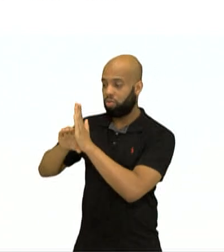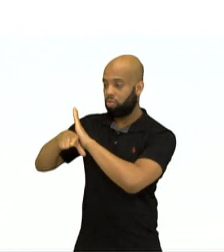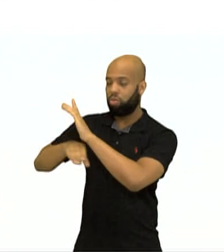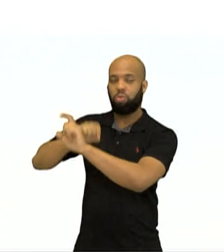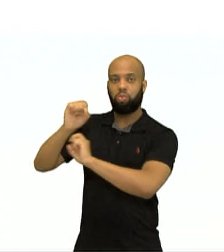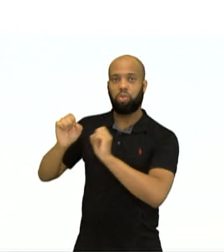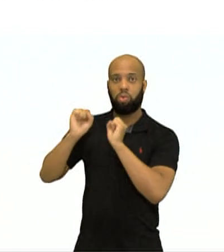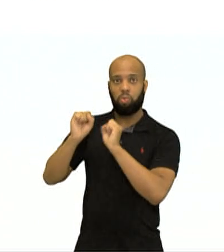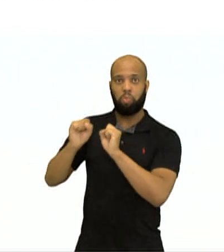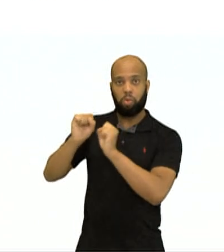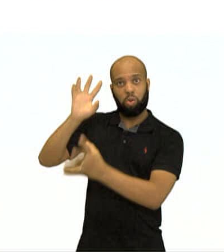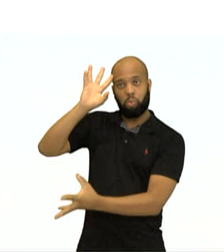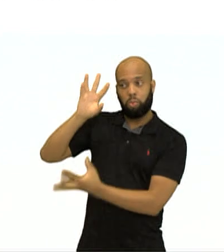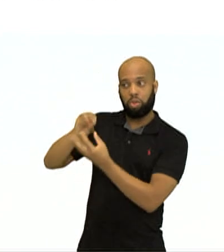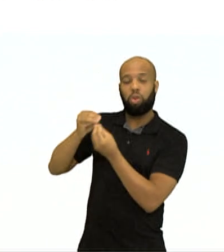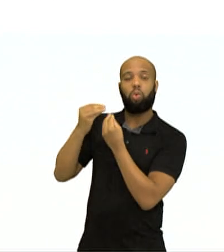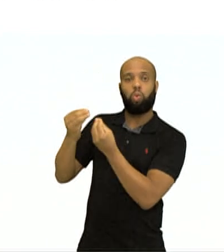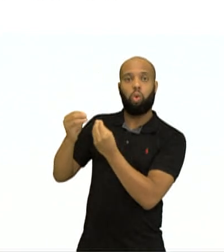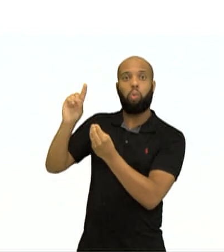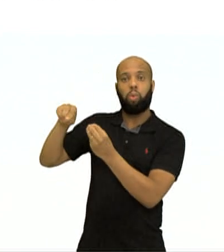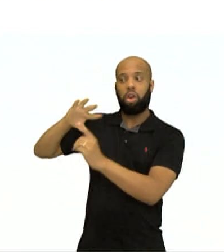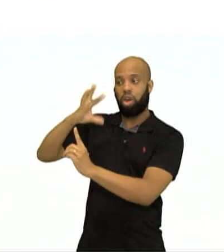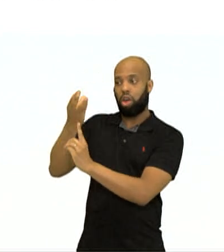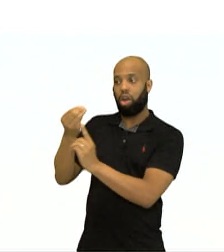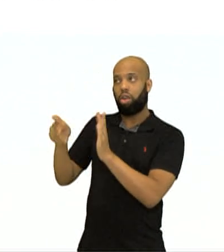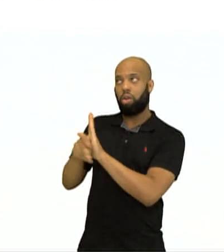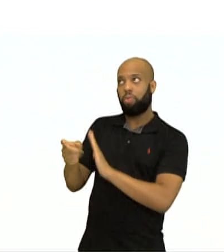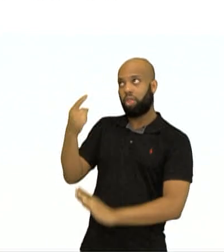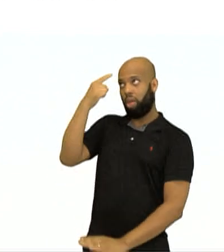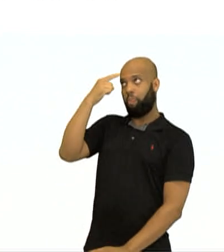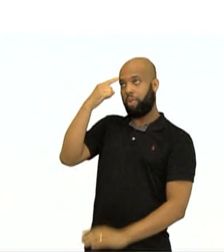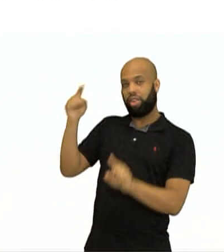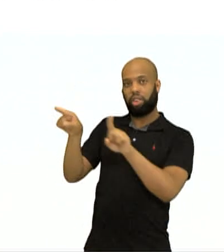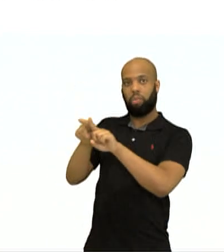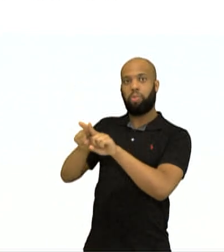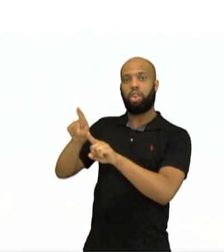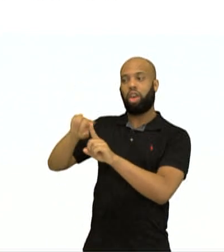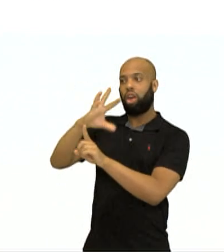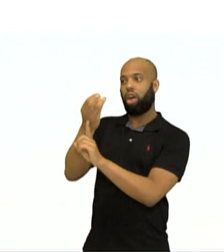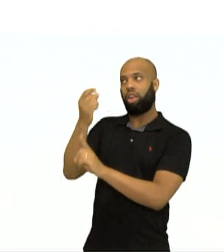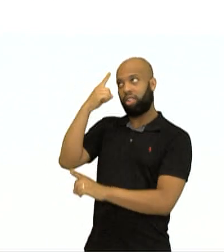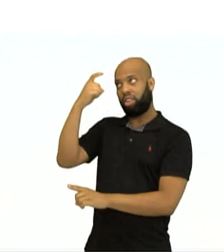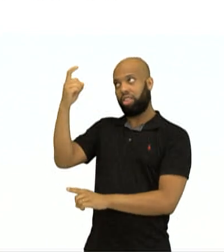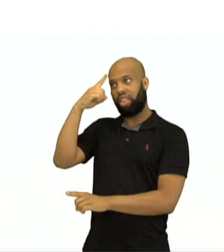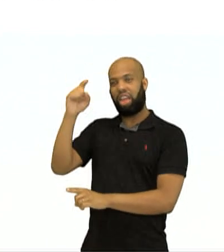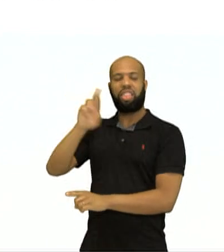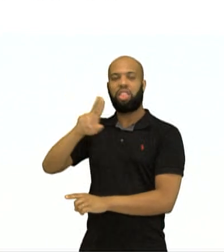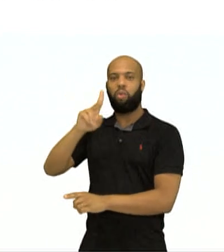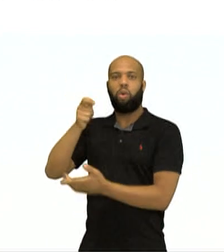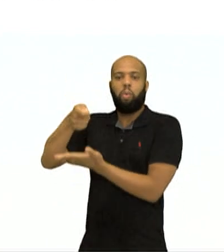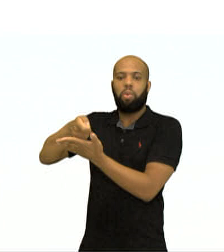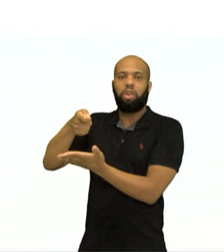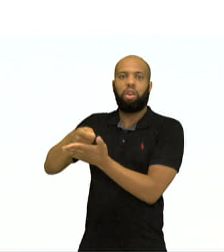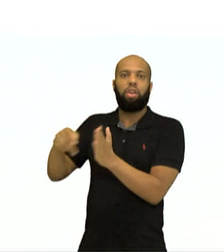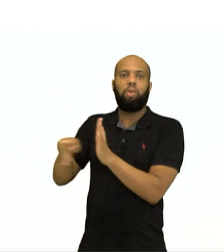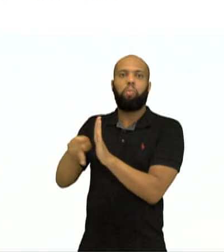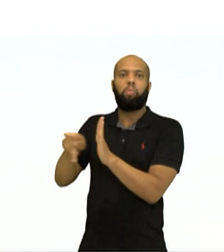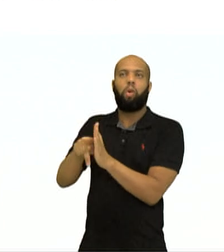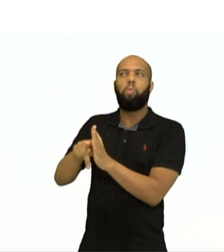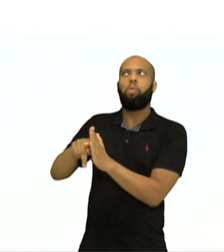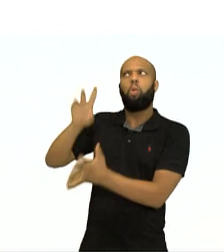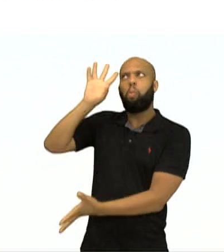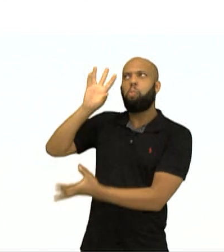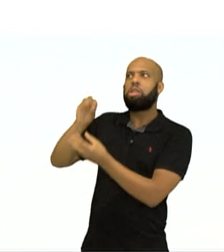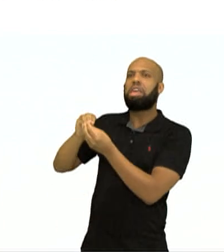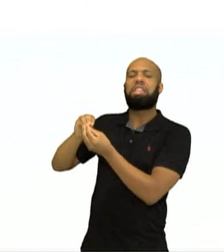conceitual pode ser compreendida como a arte da mente, das ideias, sem a obrigatoriedade de ter apenas uma